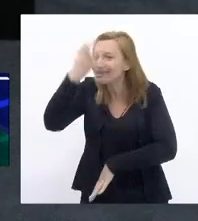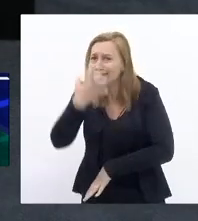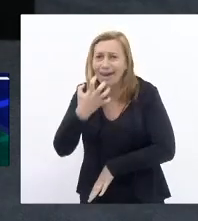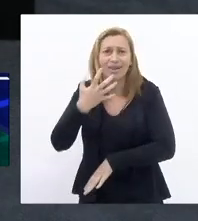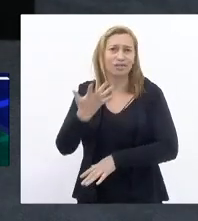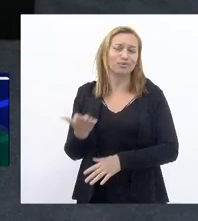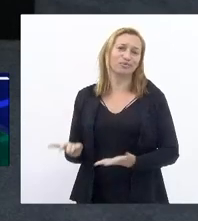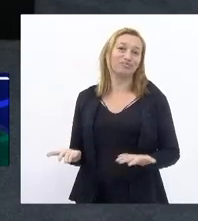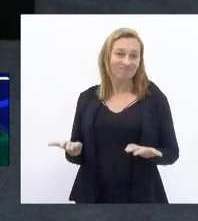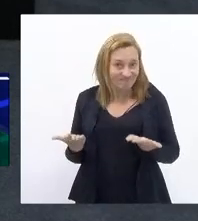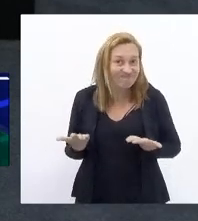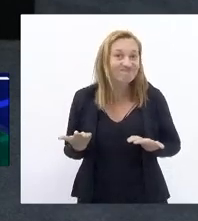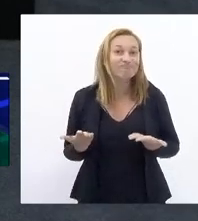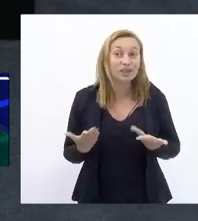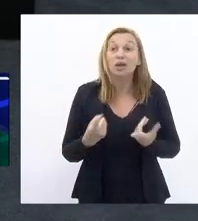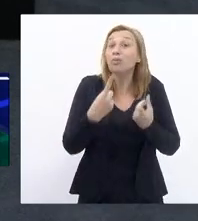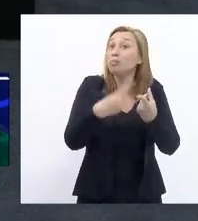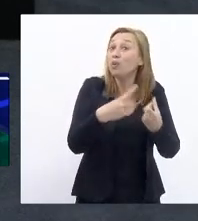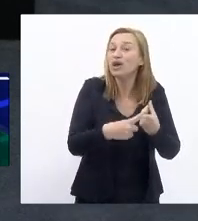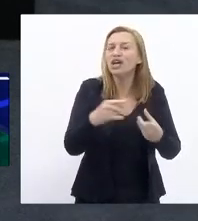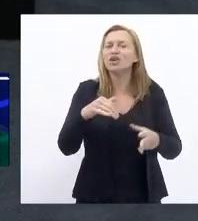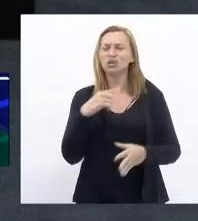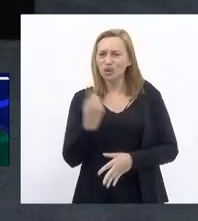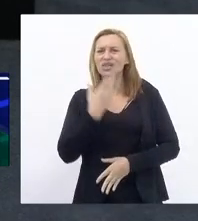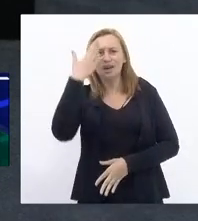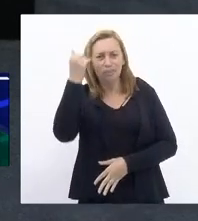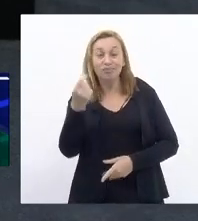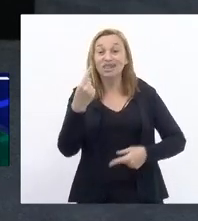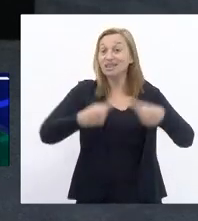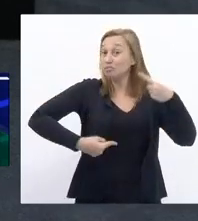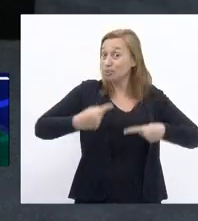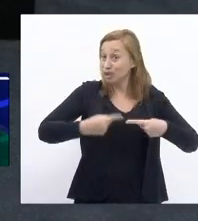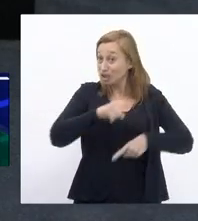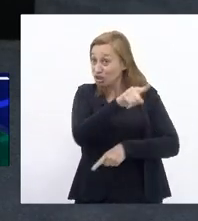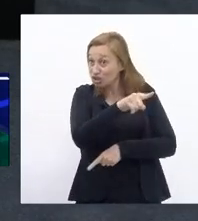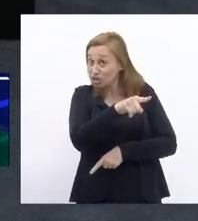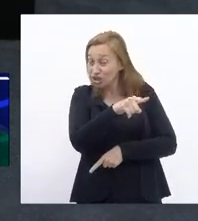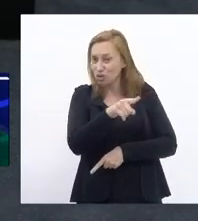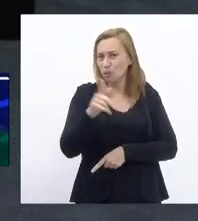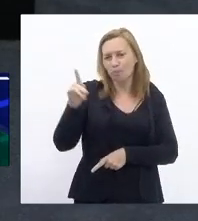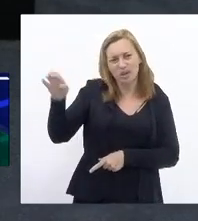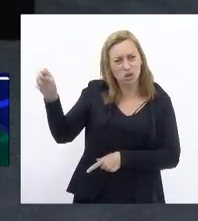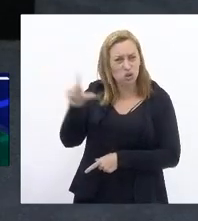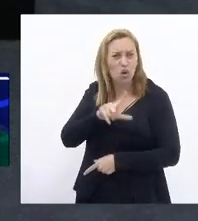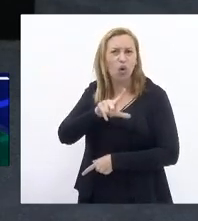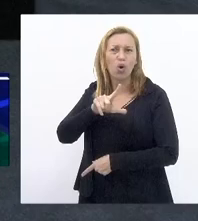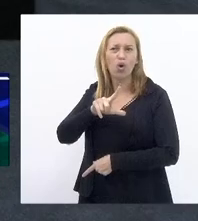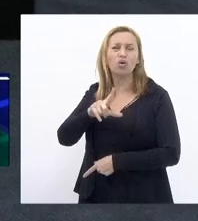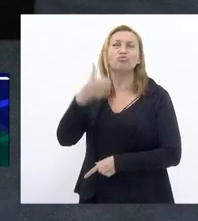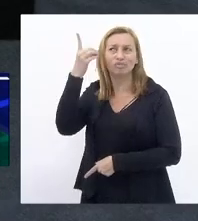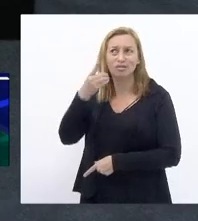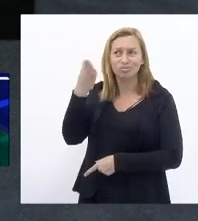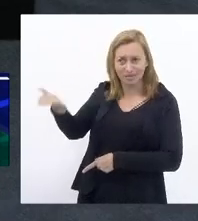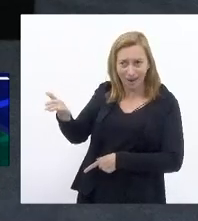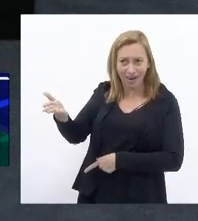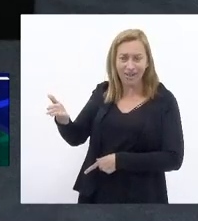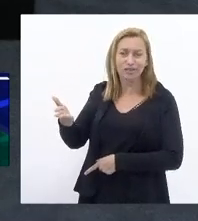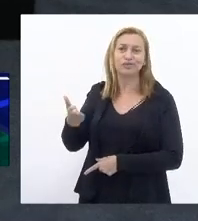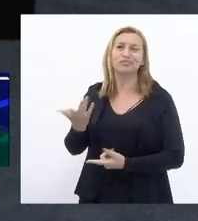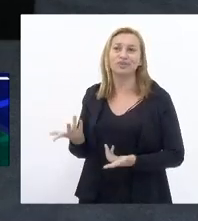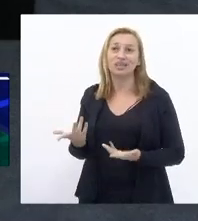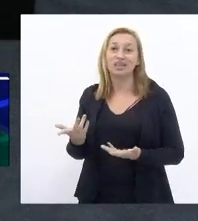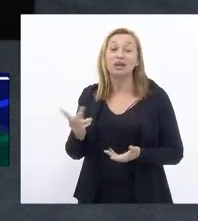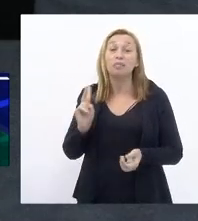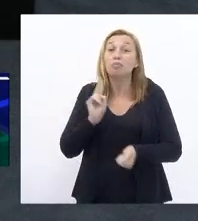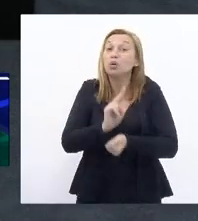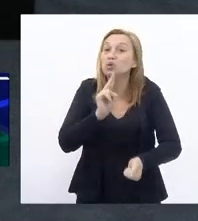ainda esse fato, porque todos nós sabemos que essa política do PSOL, desse deputado, é defender